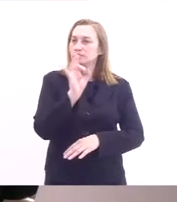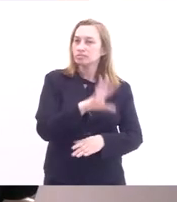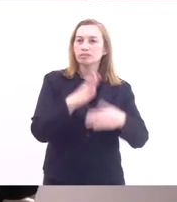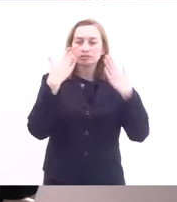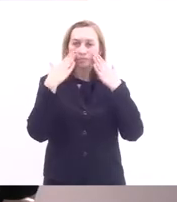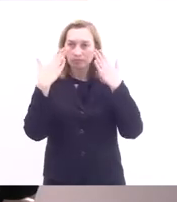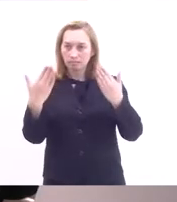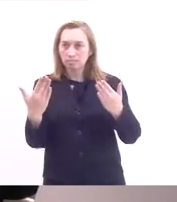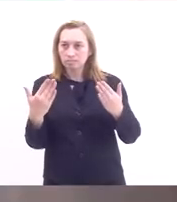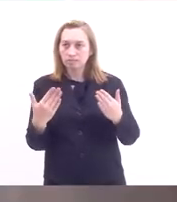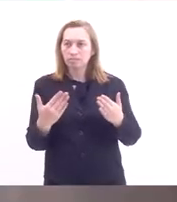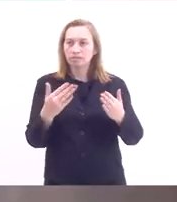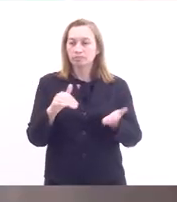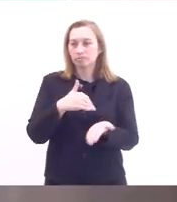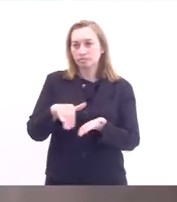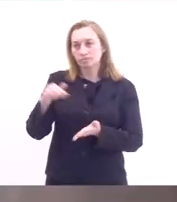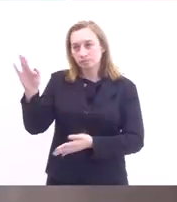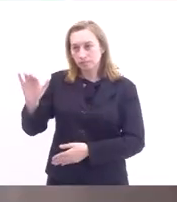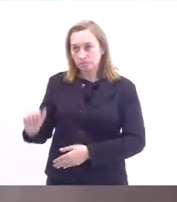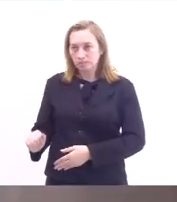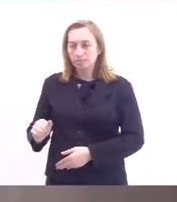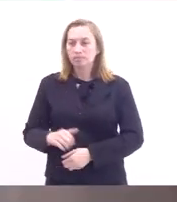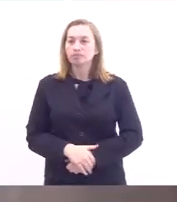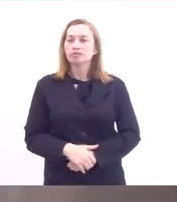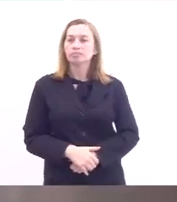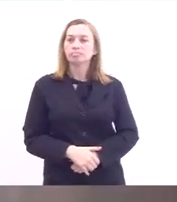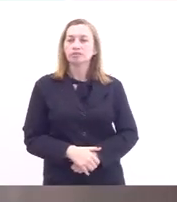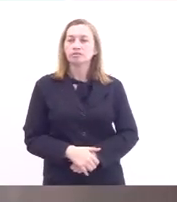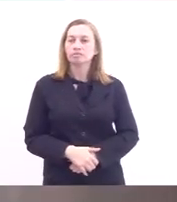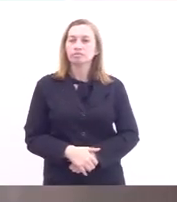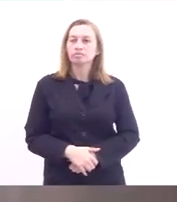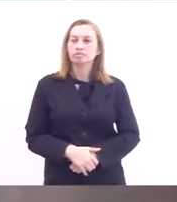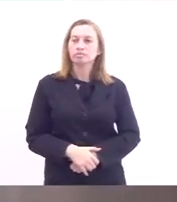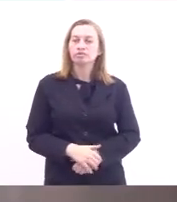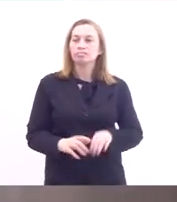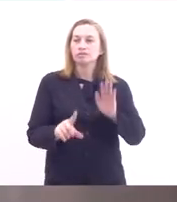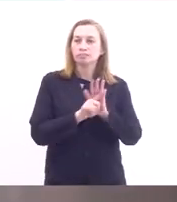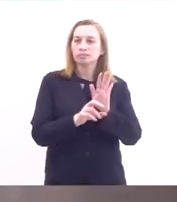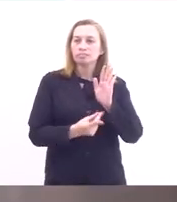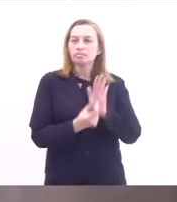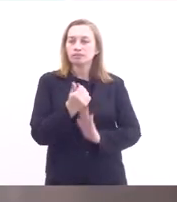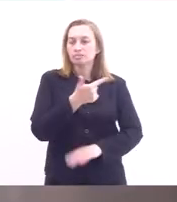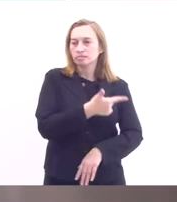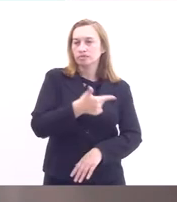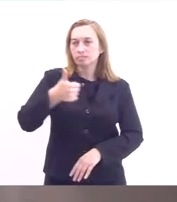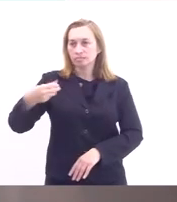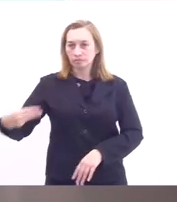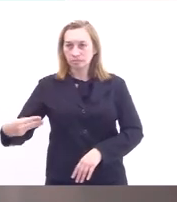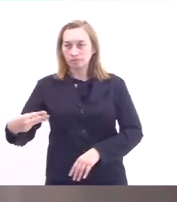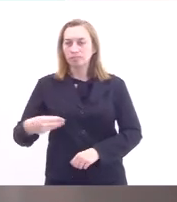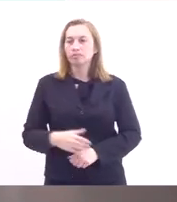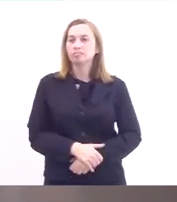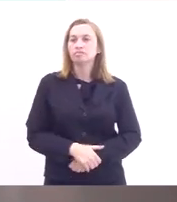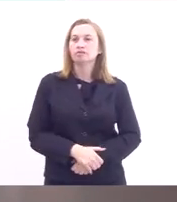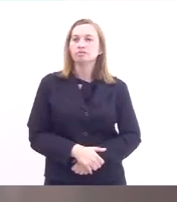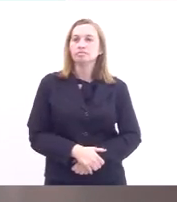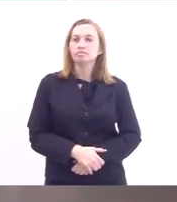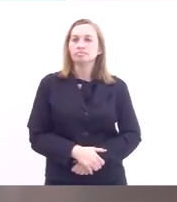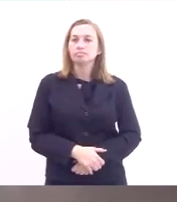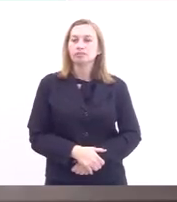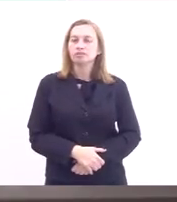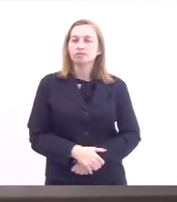senhoras e senhores da Fazenda sobre a LDO de 2023,